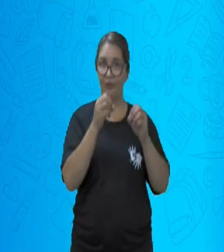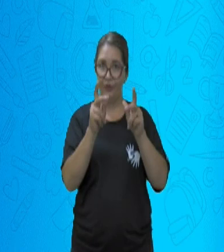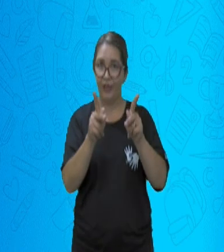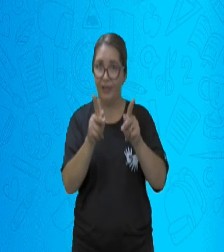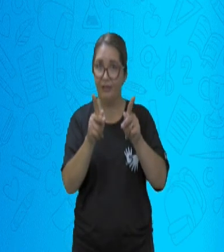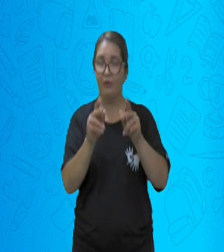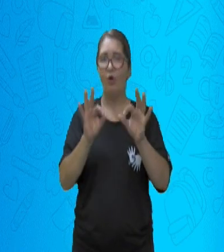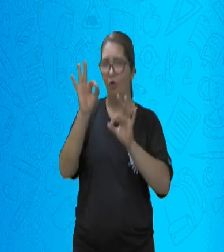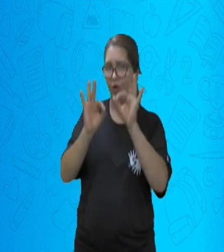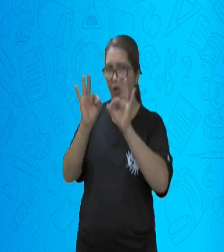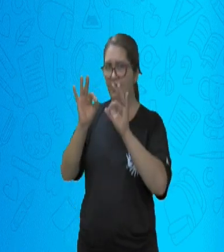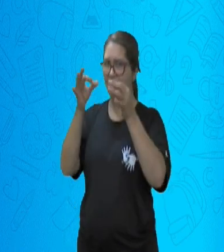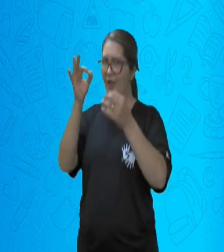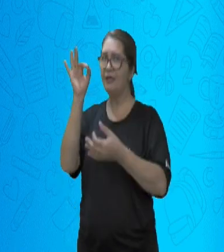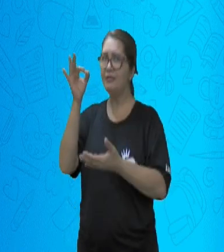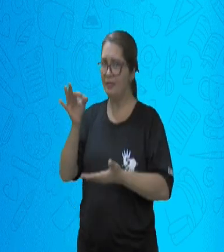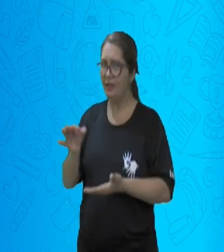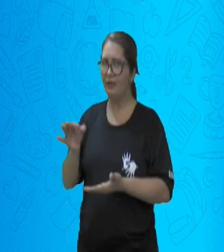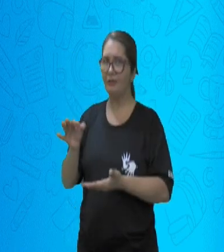isso.